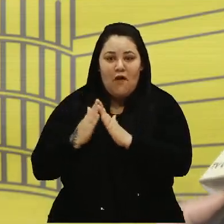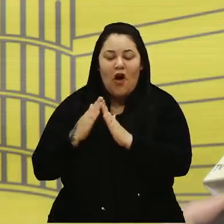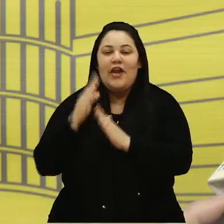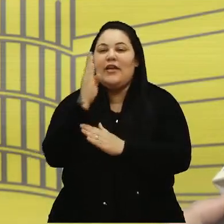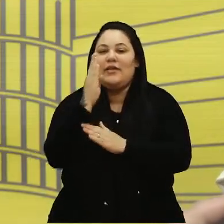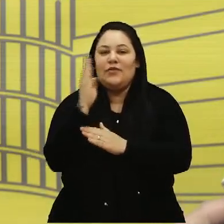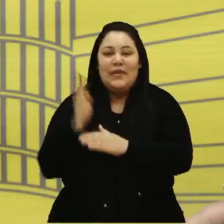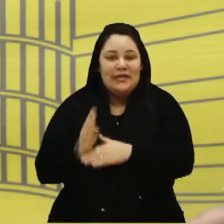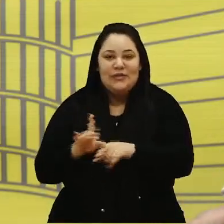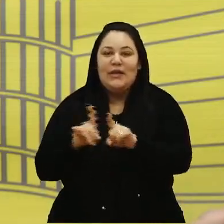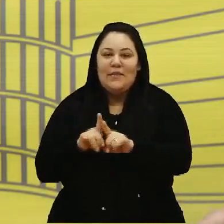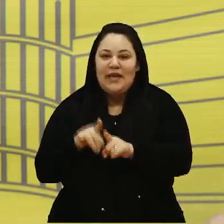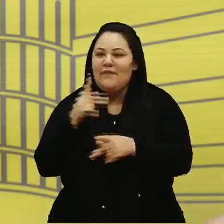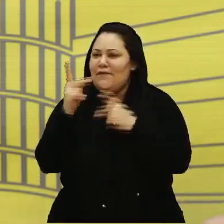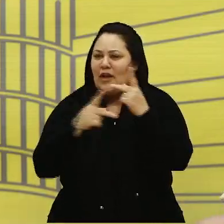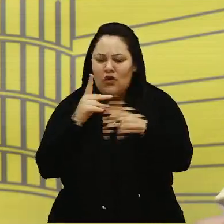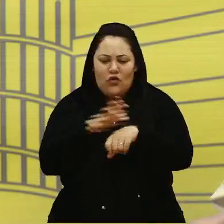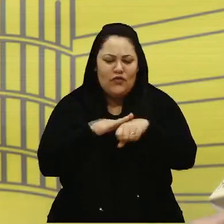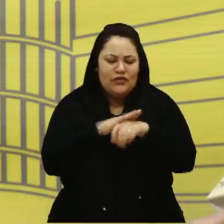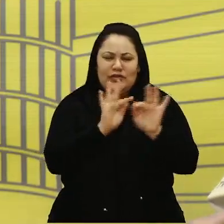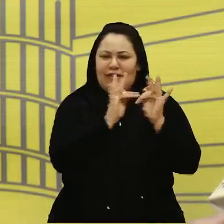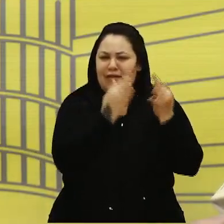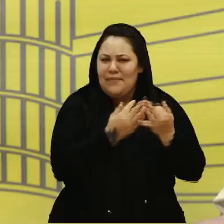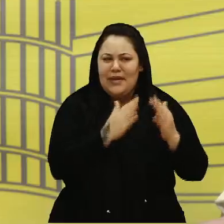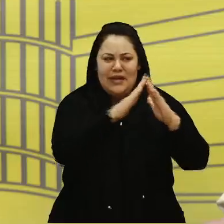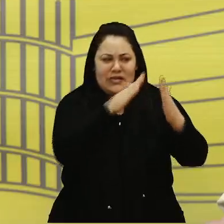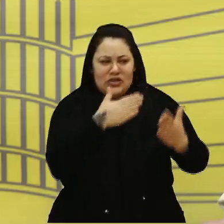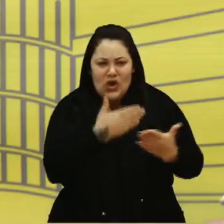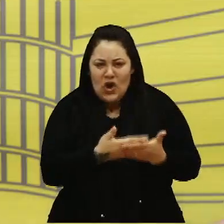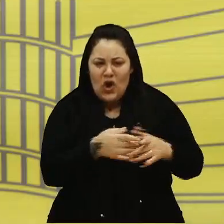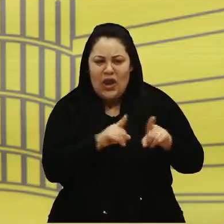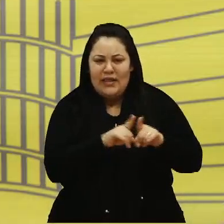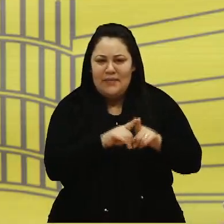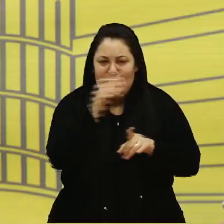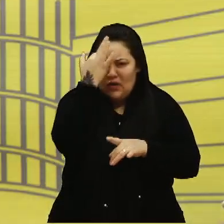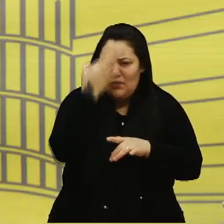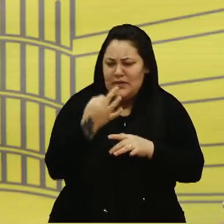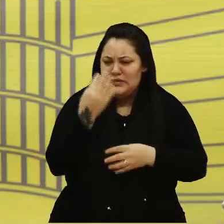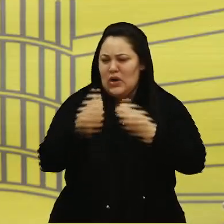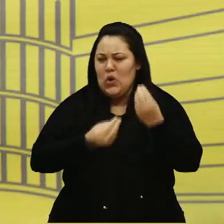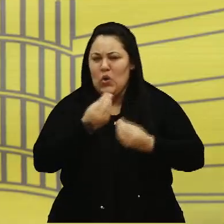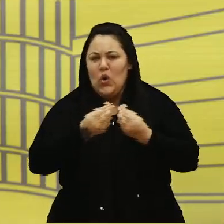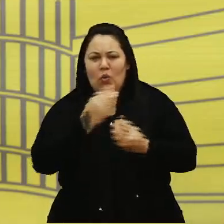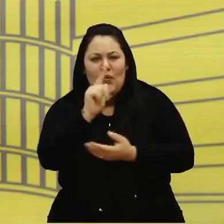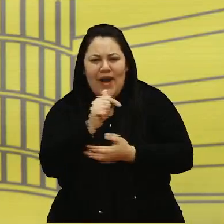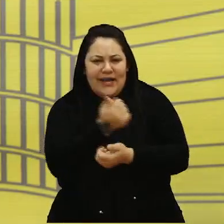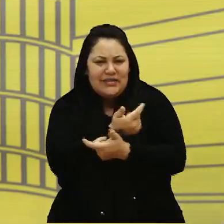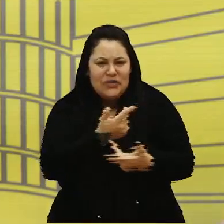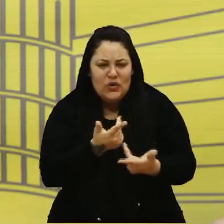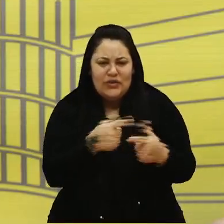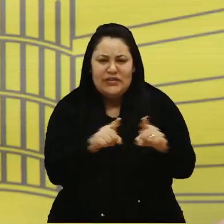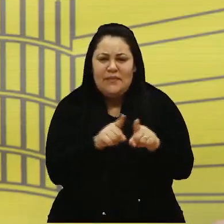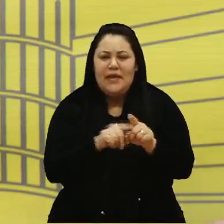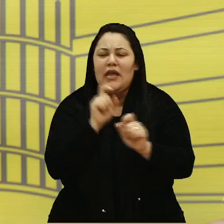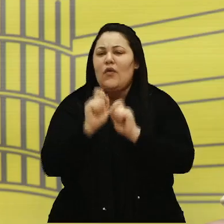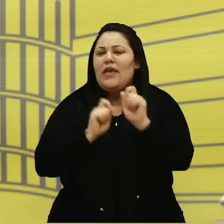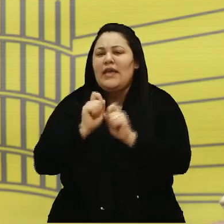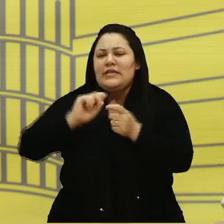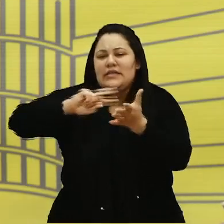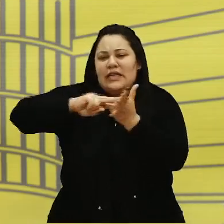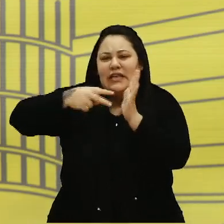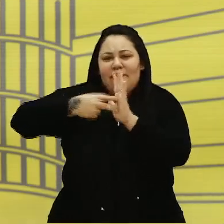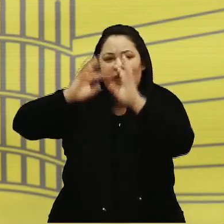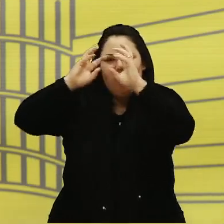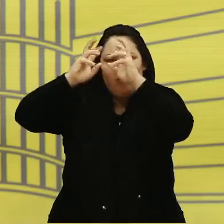falou sobre o tema, de vários, né? Da família, da escola, do entendimento de como funciona efetivamente, o que é a neurodivergência. Então,